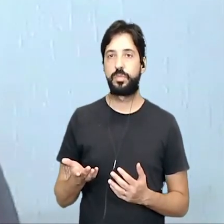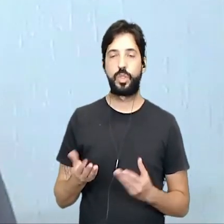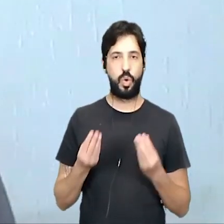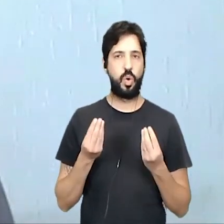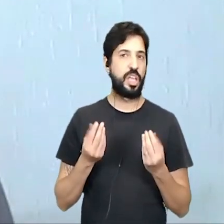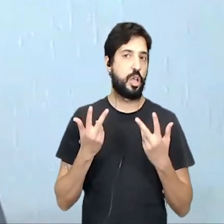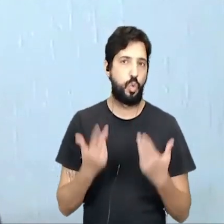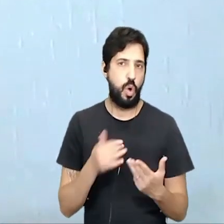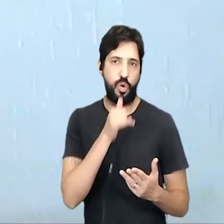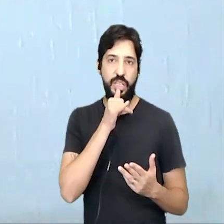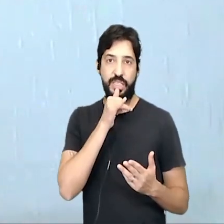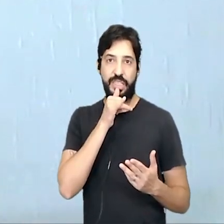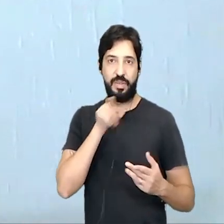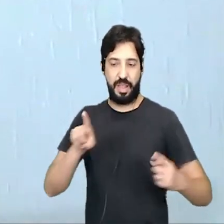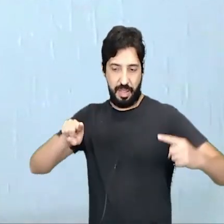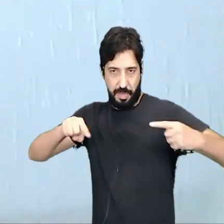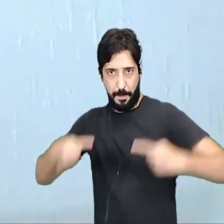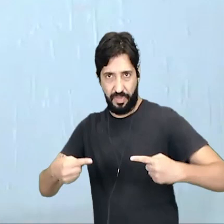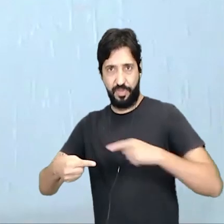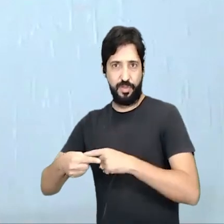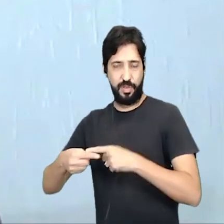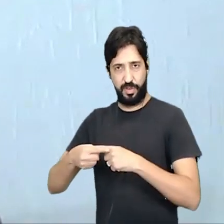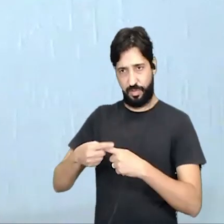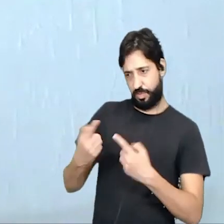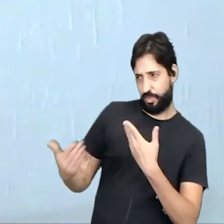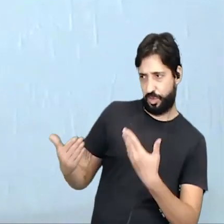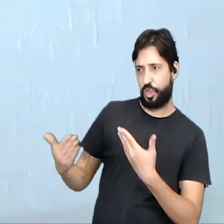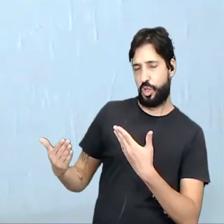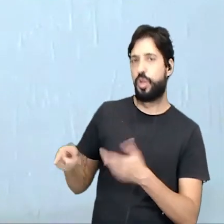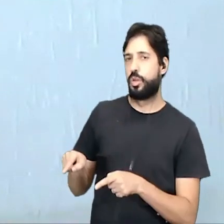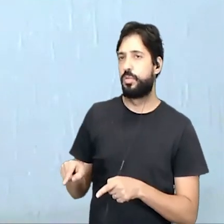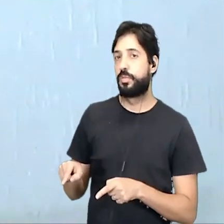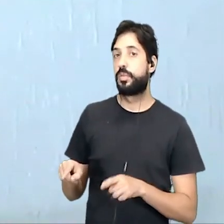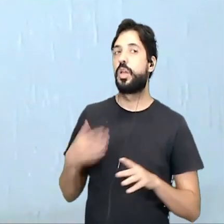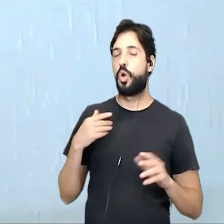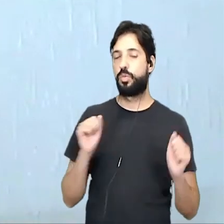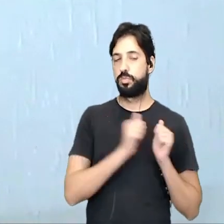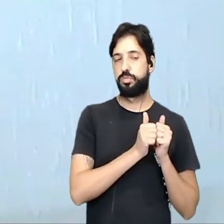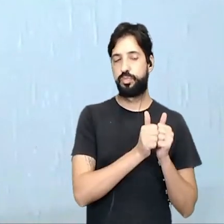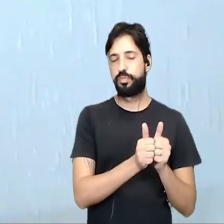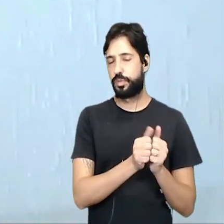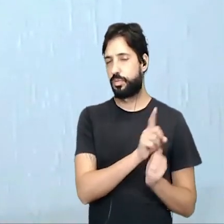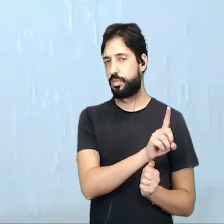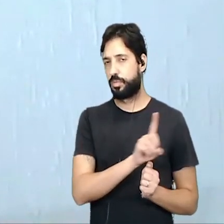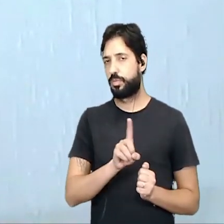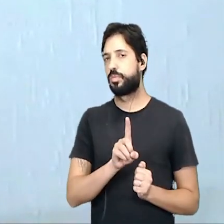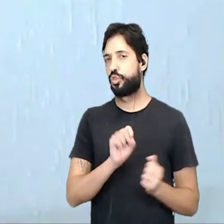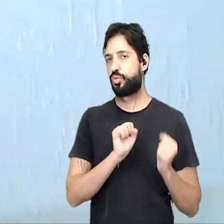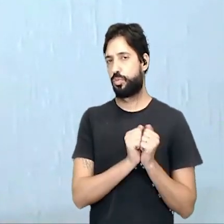É como falar no terreiro do inimigo. Eu acompanhei o Davi